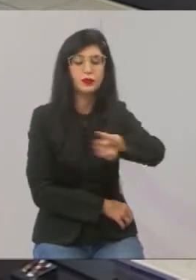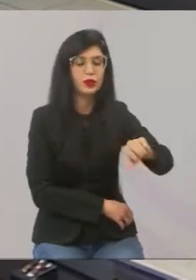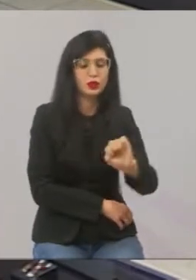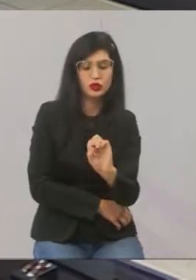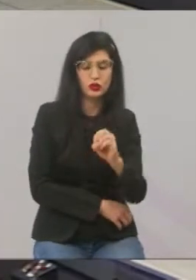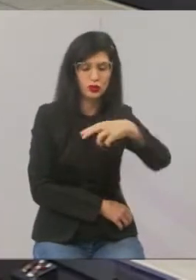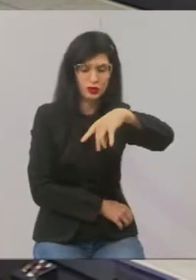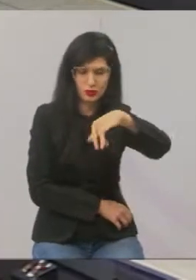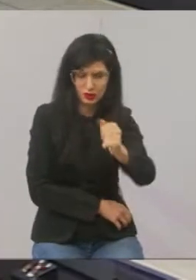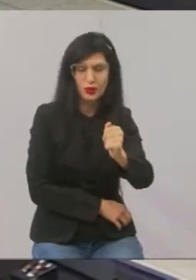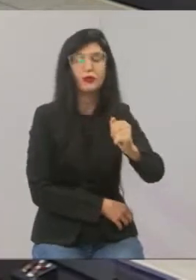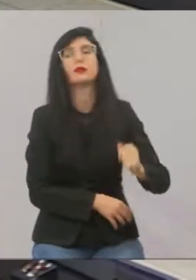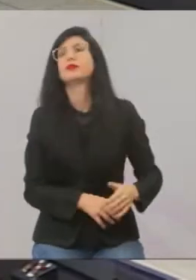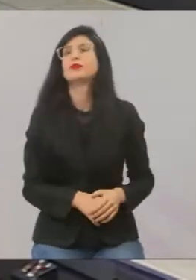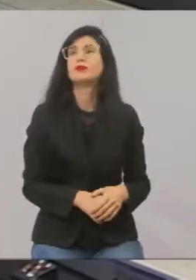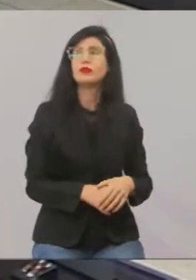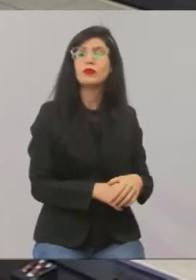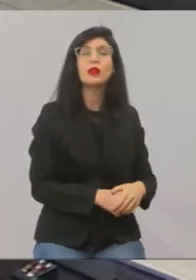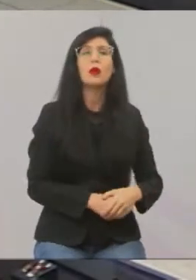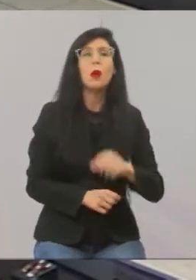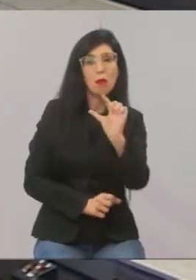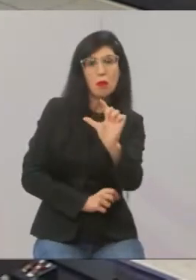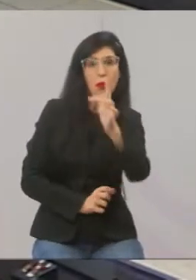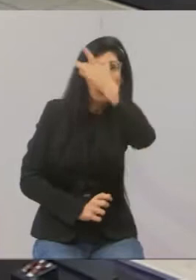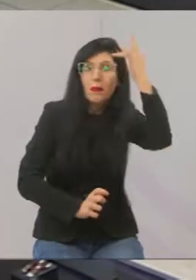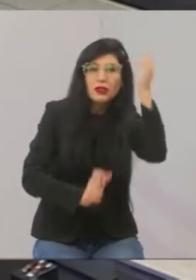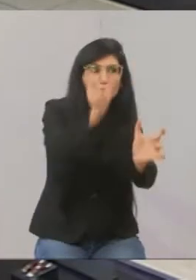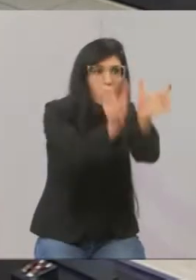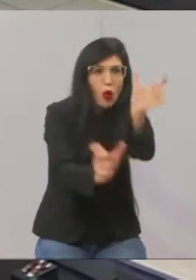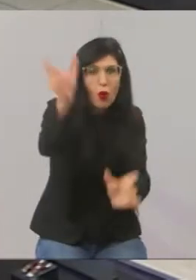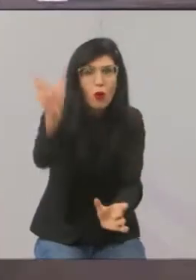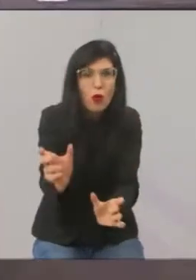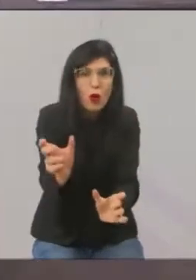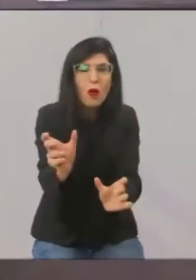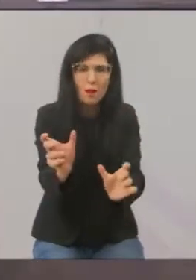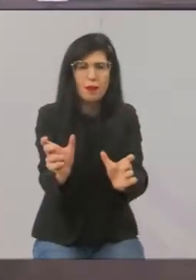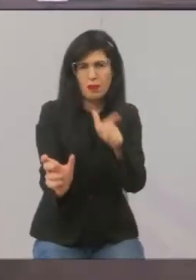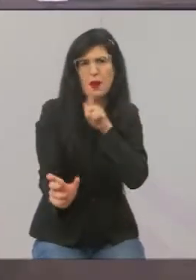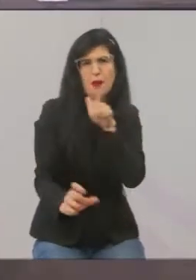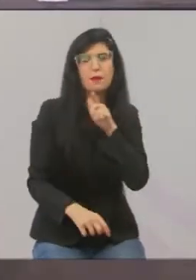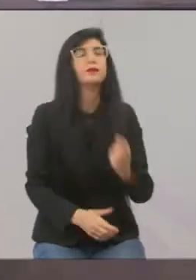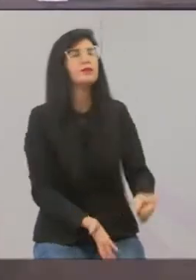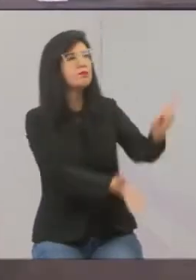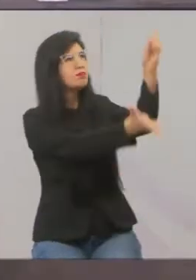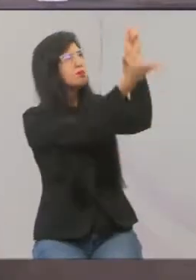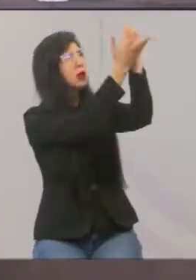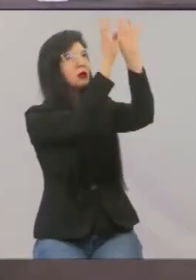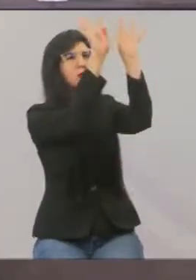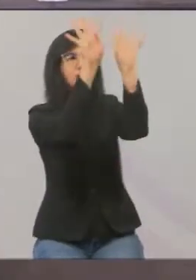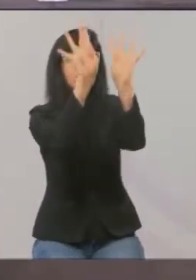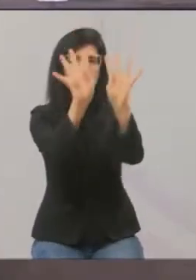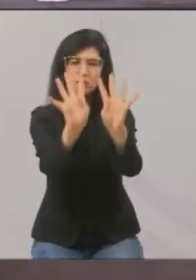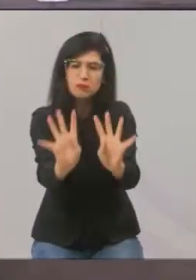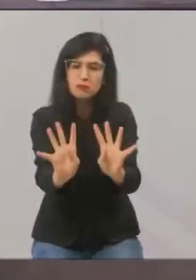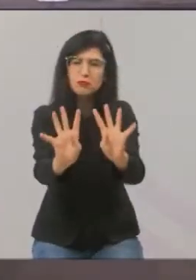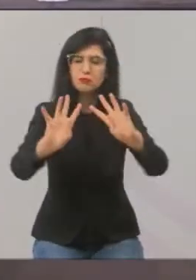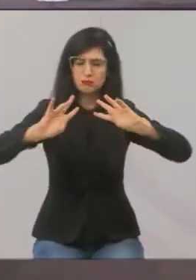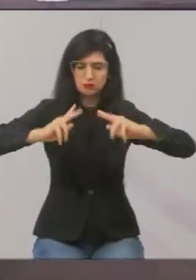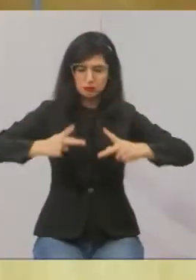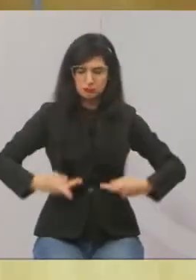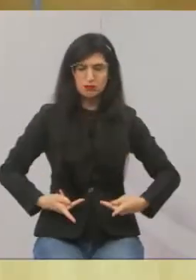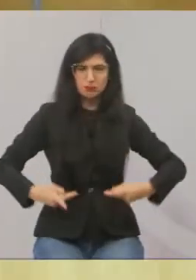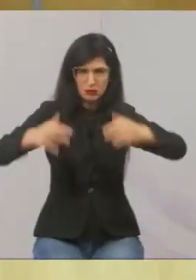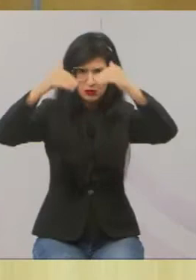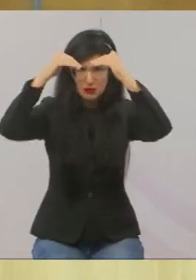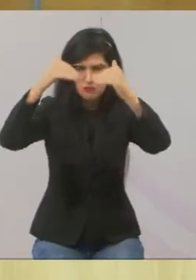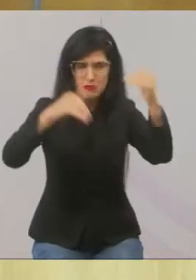Sônia Patas da Amizade. Temos quórum, senhor presidente. Sob a proteção de Deus e com o coração inteiramente voltado para a